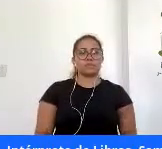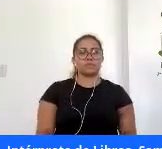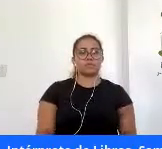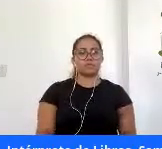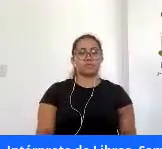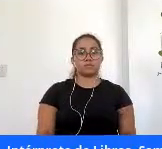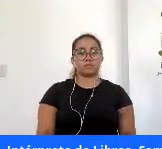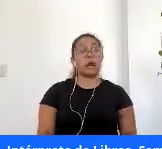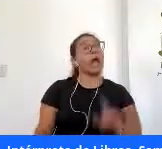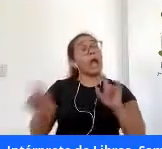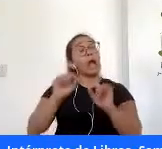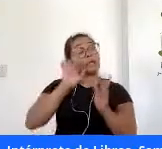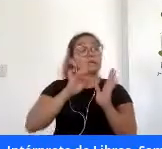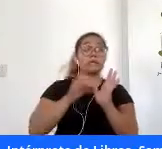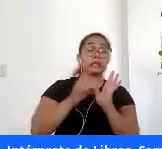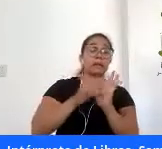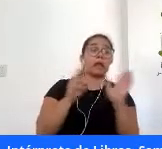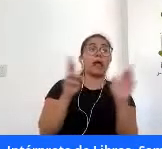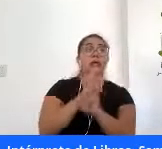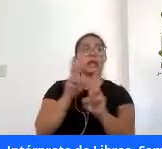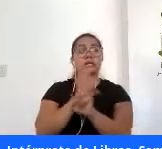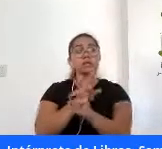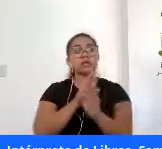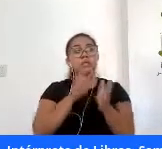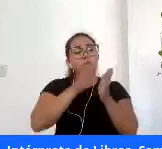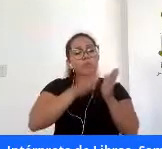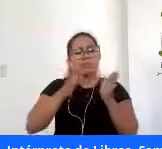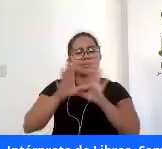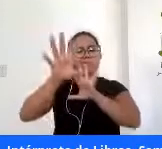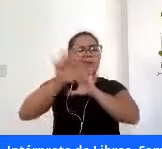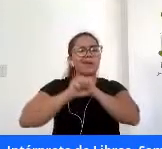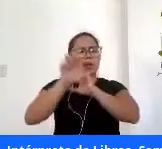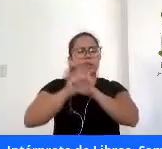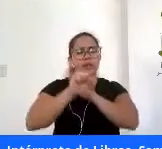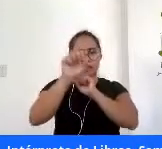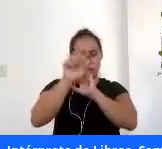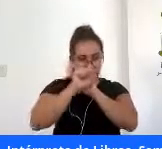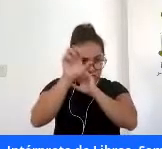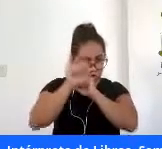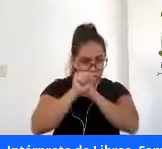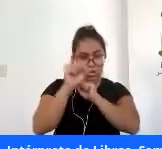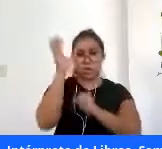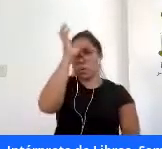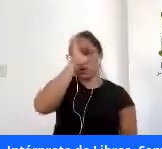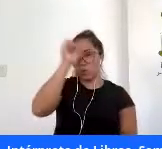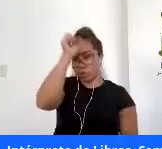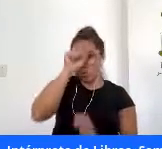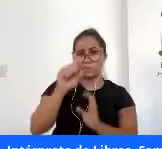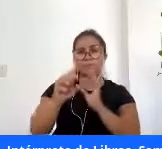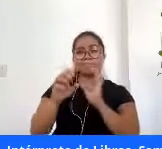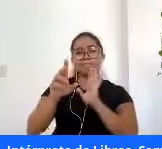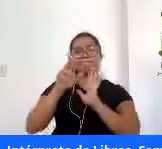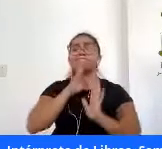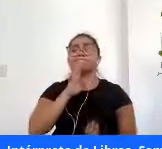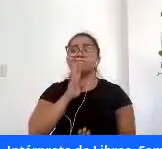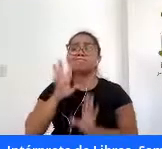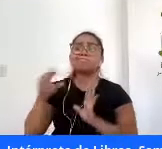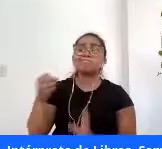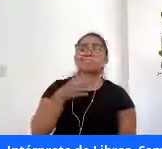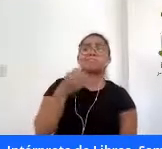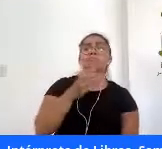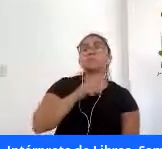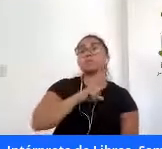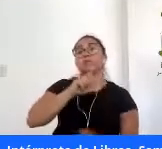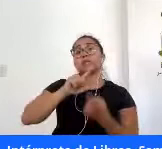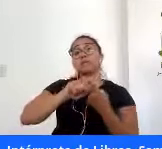que seria justamente relacionado com o processo de adquirir um novo conhecimento. E na hipótese 2 seria justamente a redução, né, dessa plasticidade,